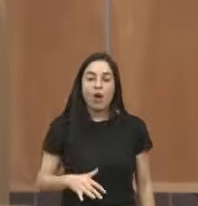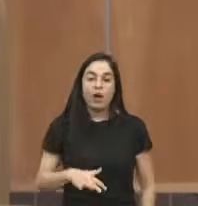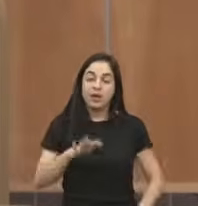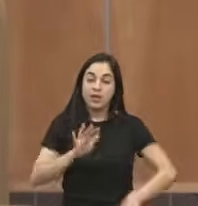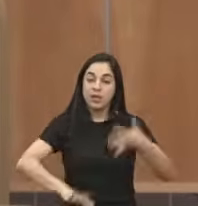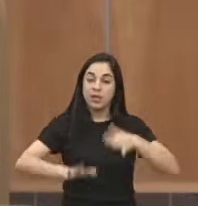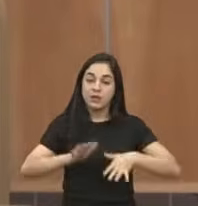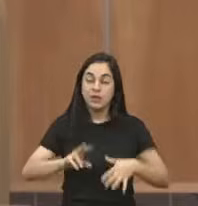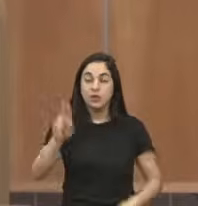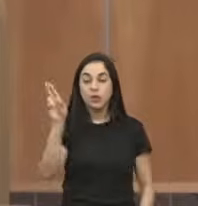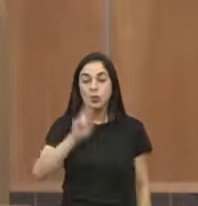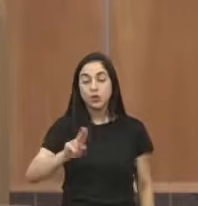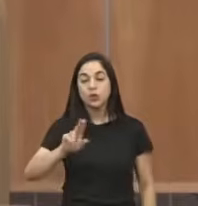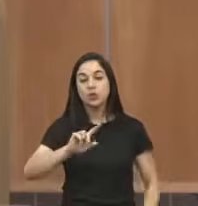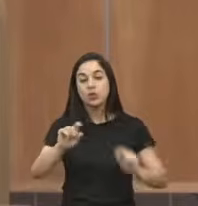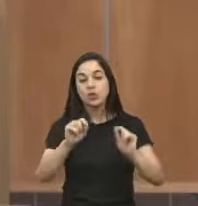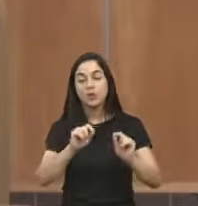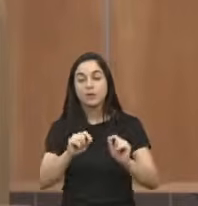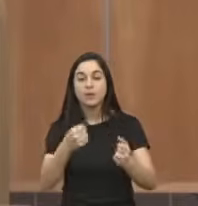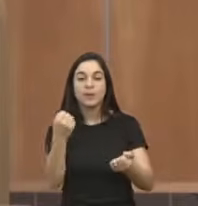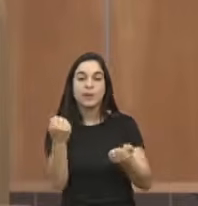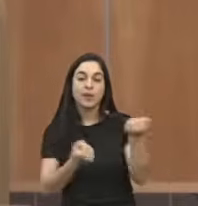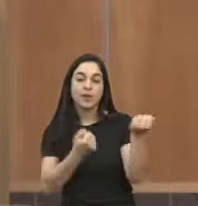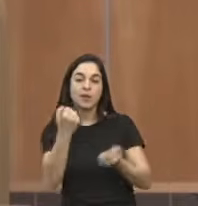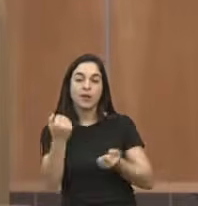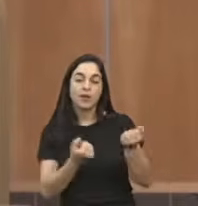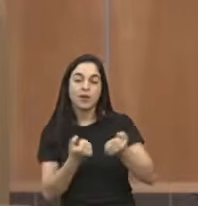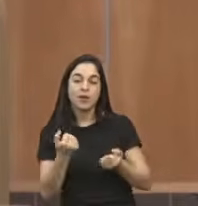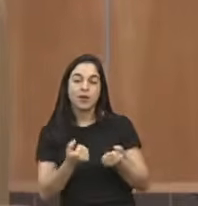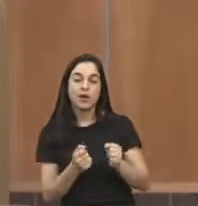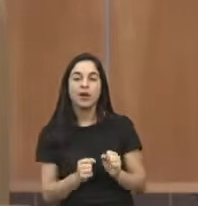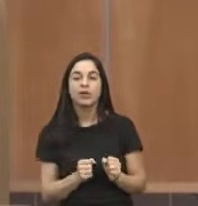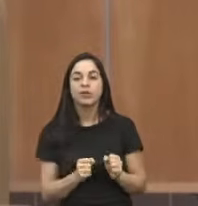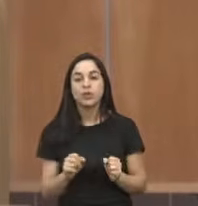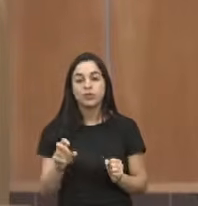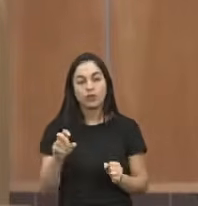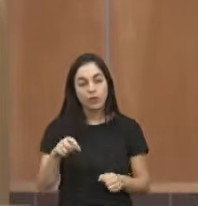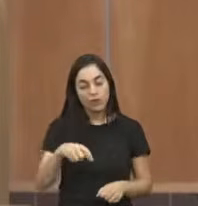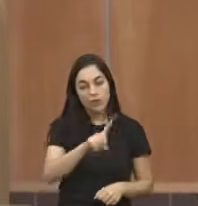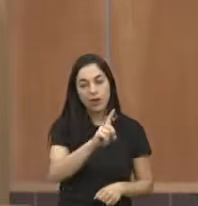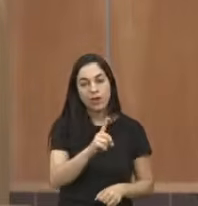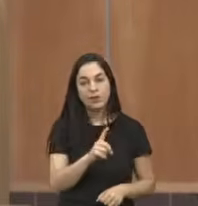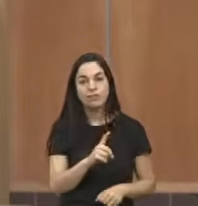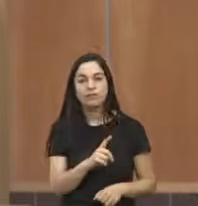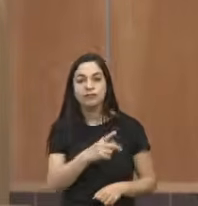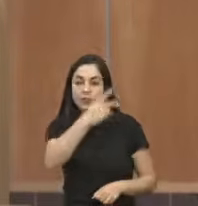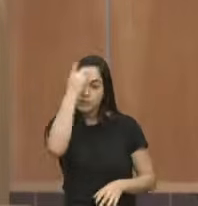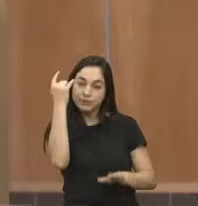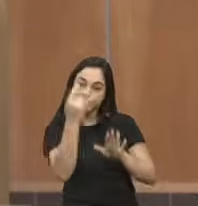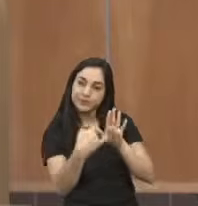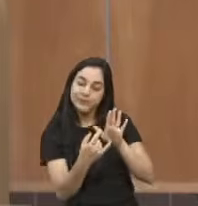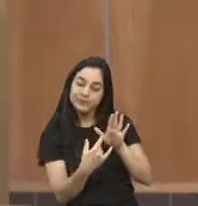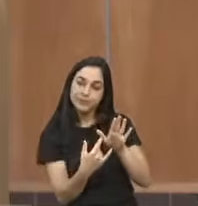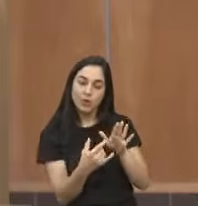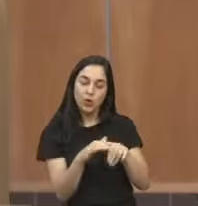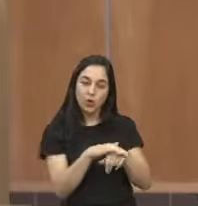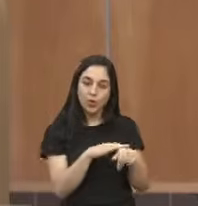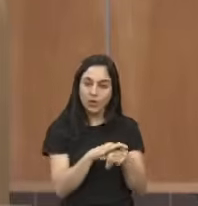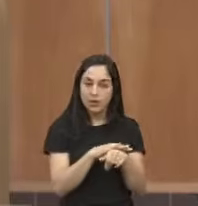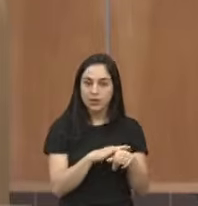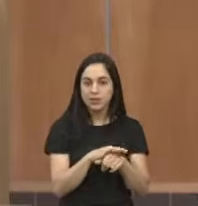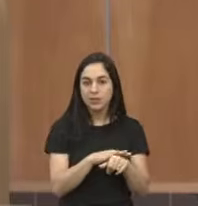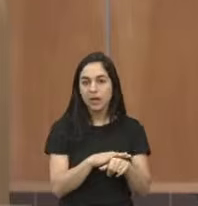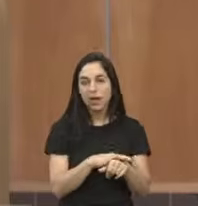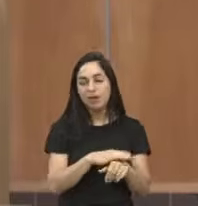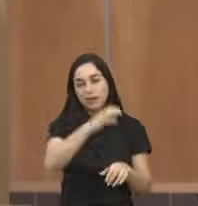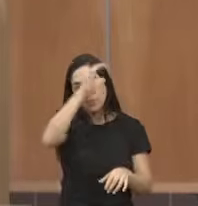usa do próprio carro para fazer vistoria, para falar com o cliente. E a gente aqui, a gente tem que seguir trabalhando dessa